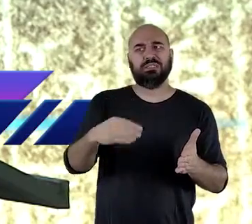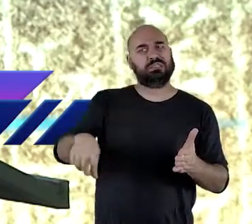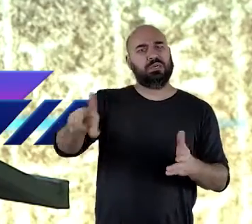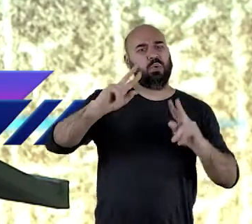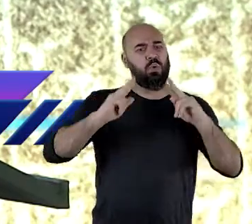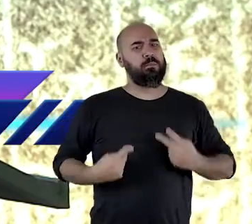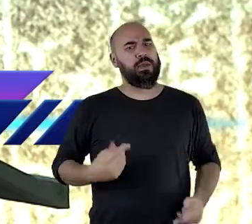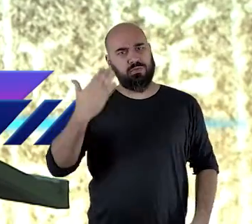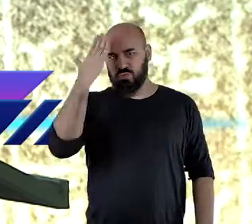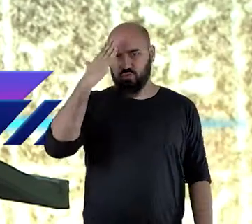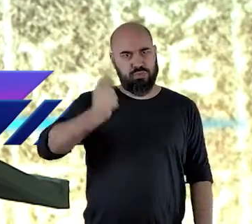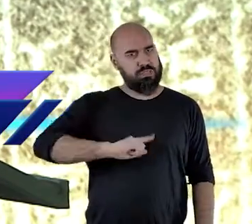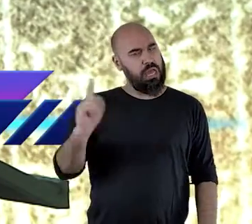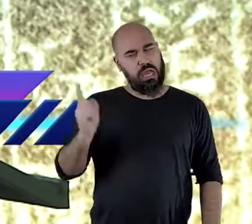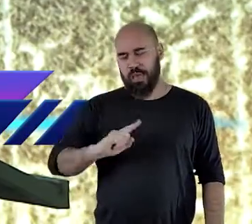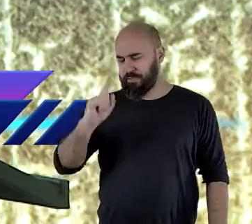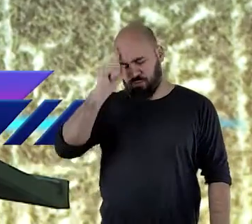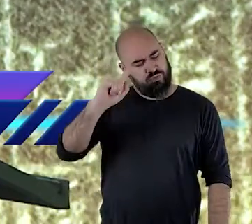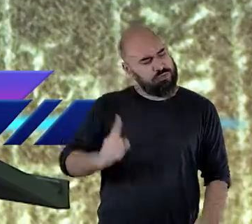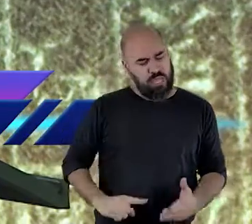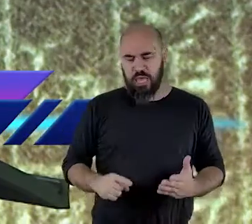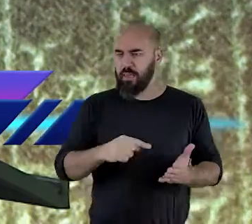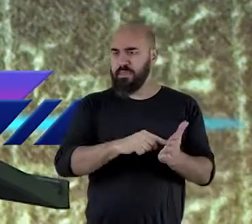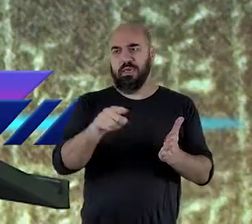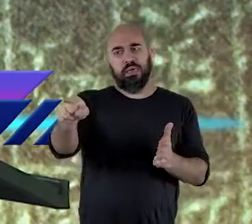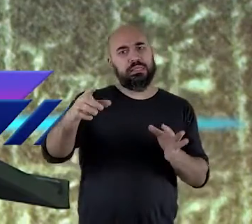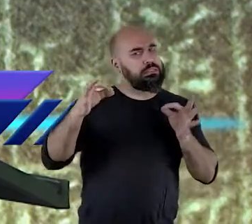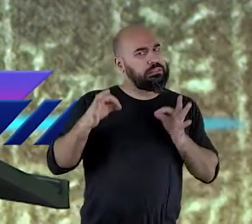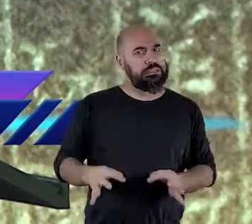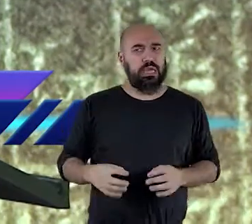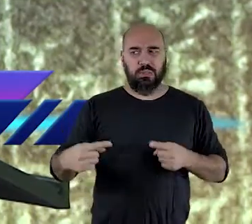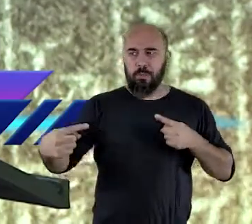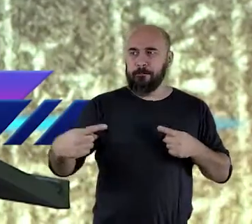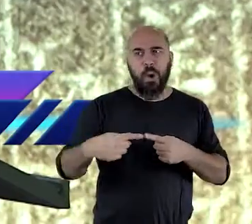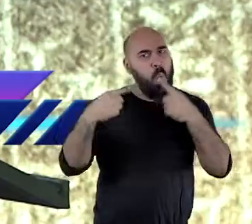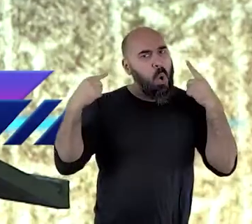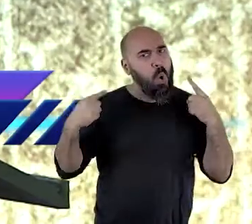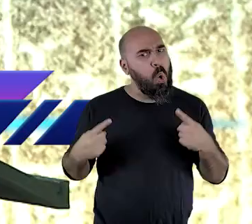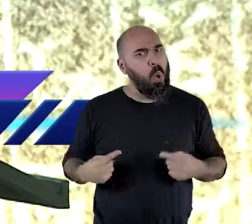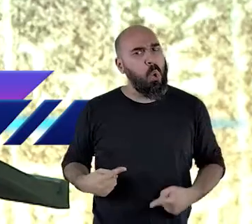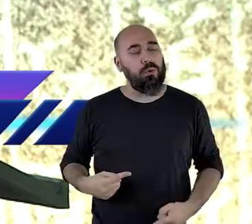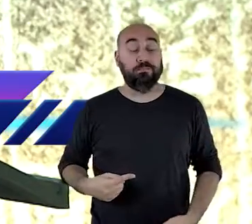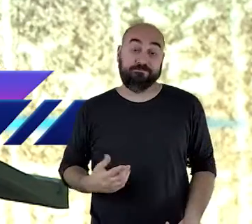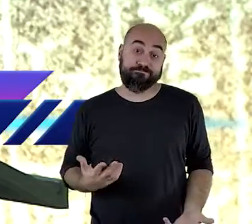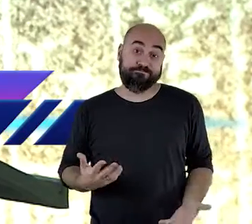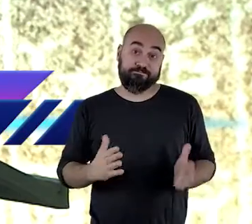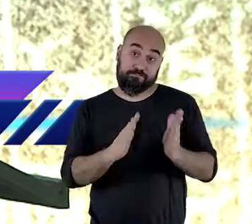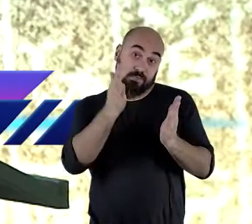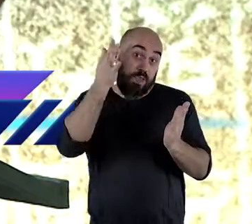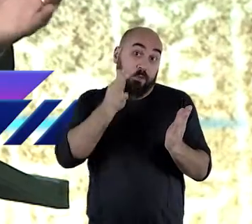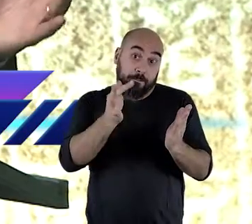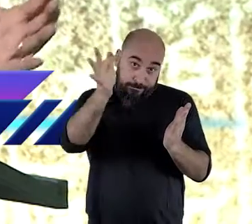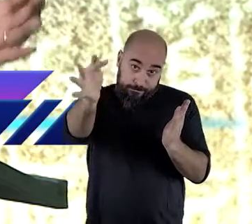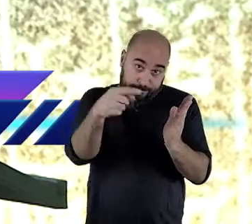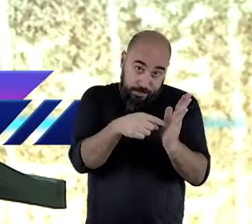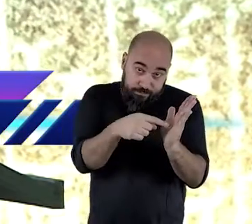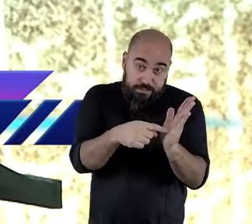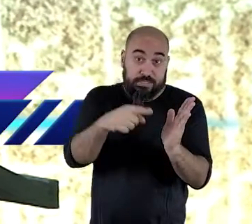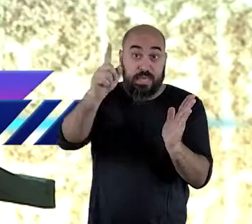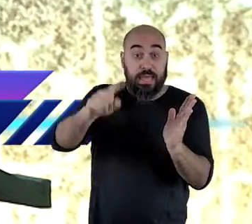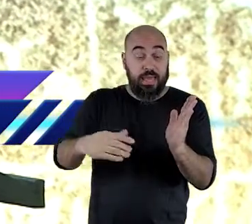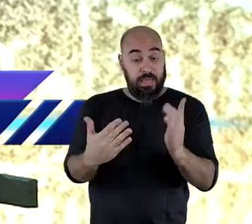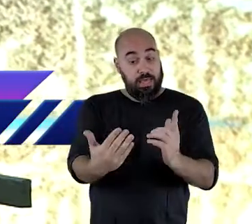aquilo que iria ocorrer anos depois. A função dessas profecias é, obviamente,